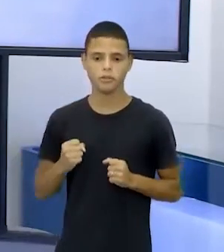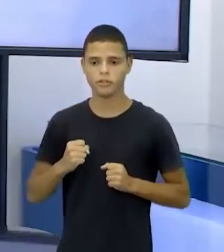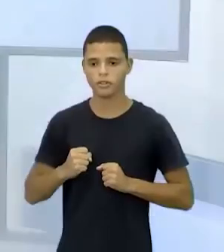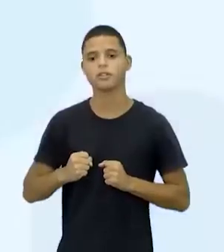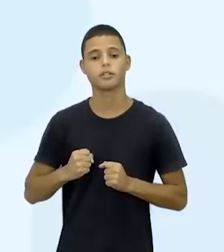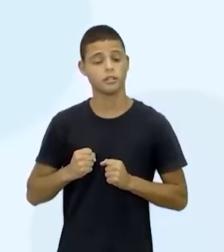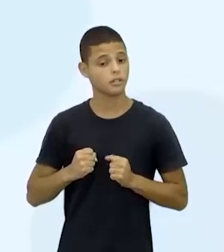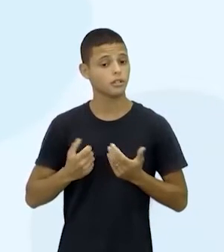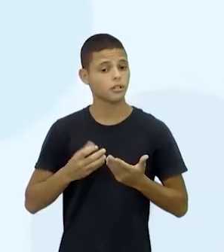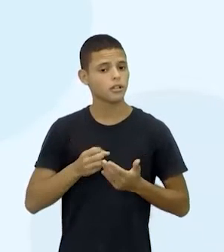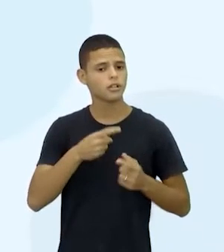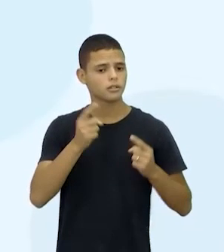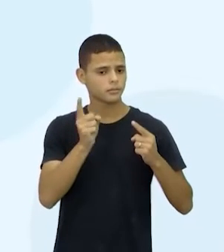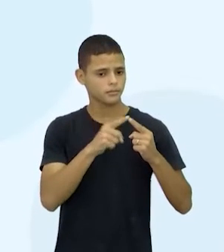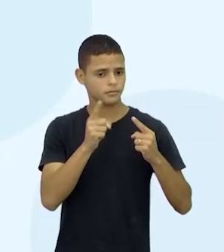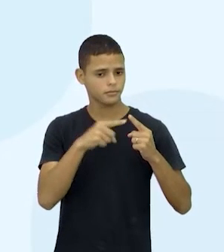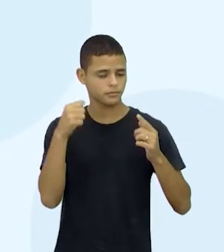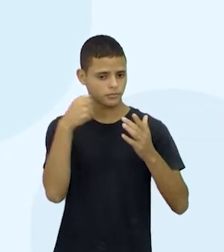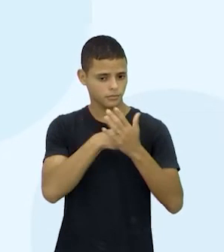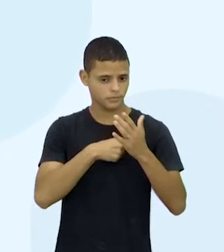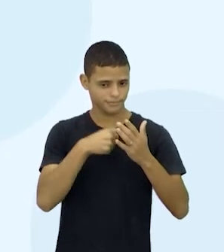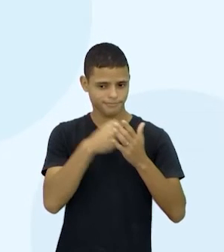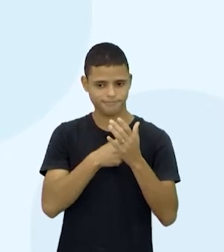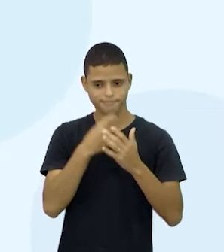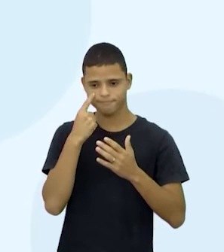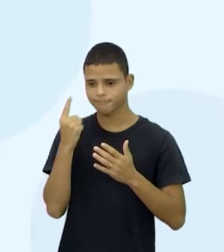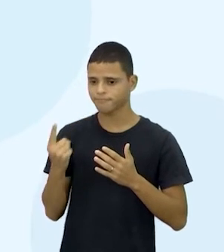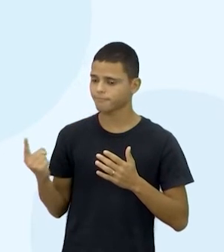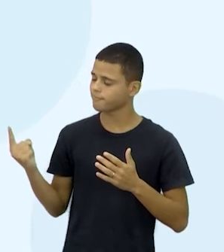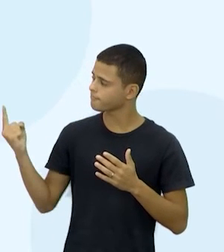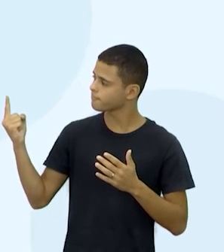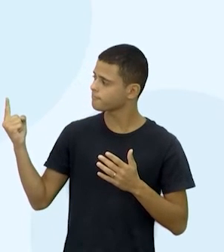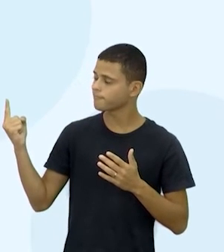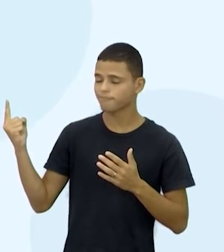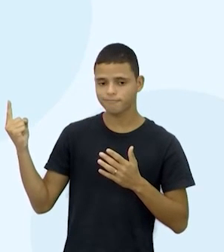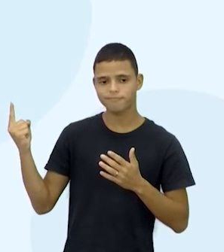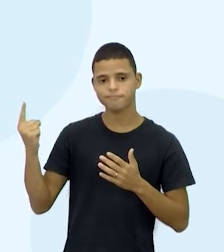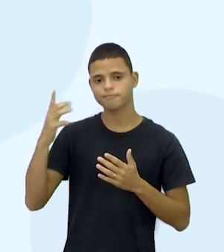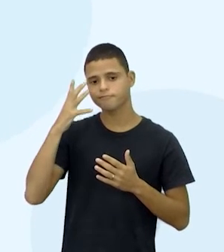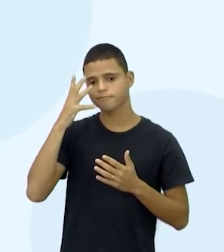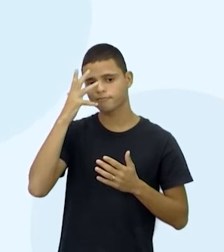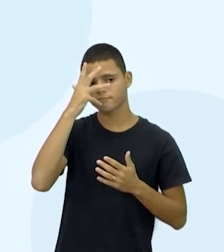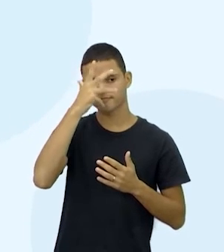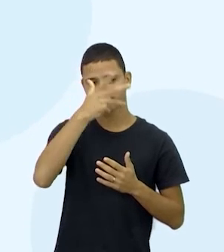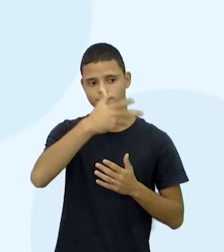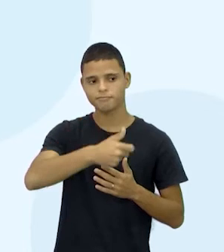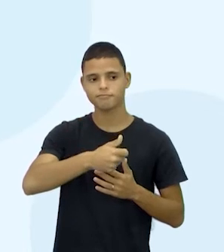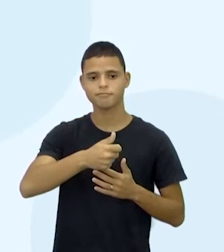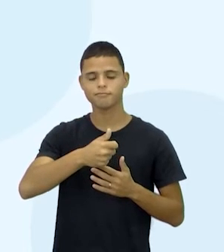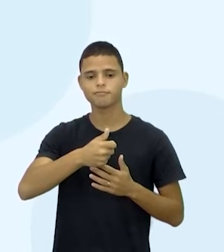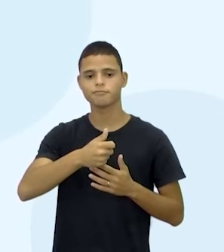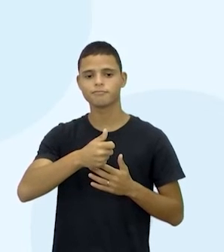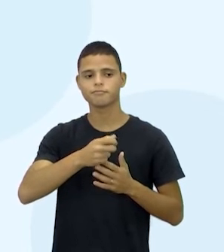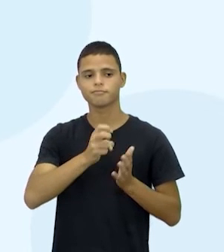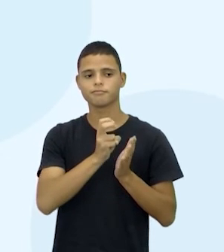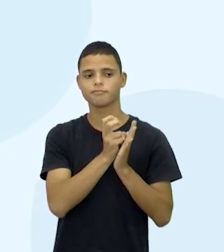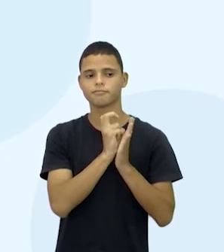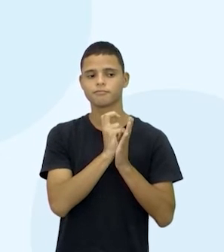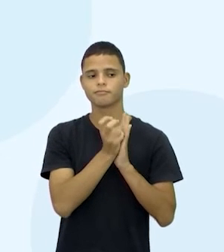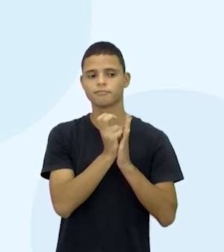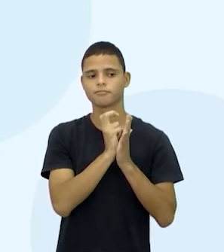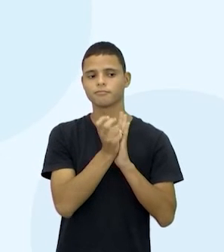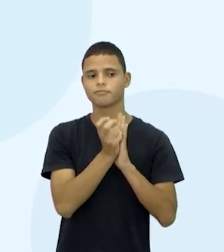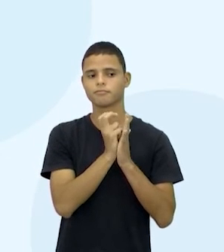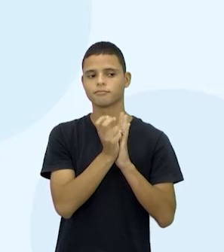desvendar. Quais lutas? A primeira luta aí, ó, essa imagem é belíssima. Ah, isso eu sei o que é. Tem um berimbau. Essa eu sei, posso